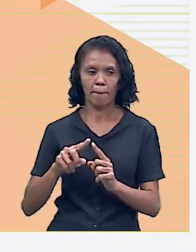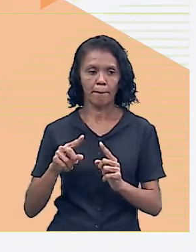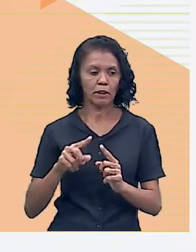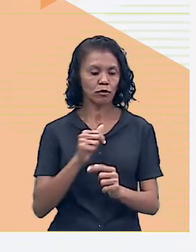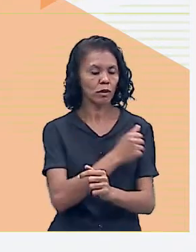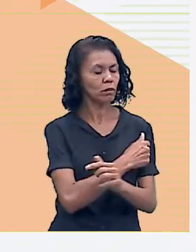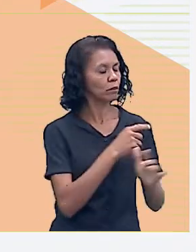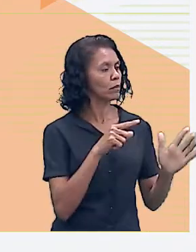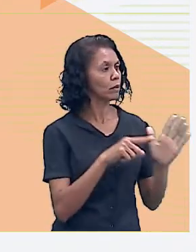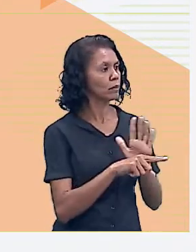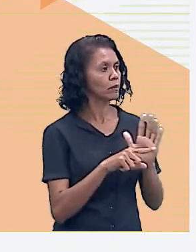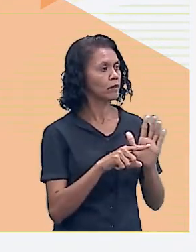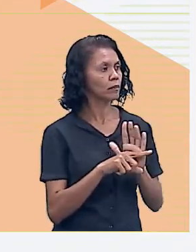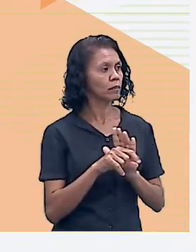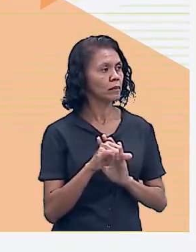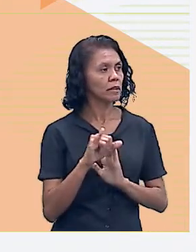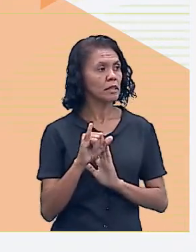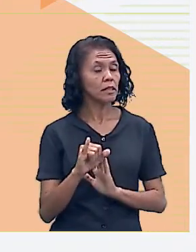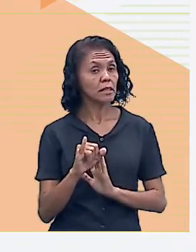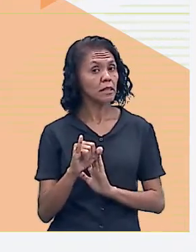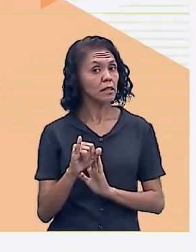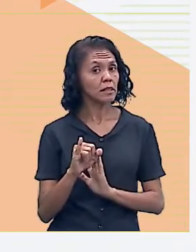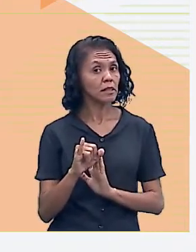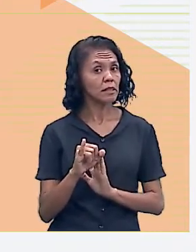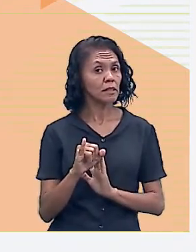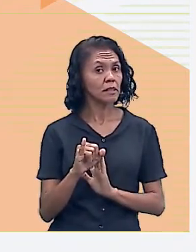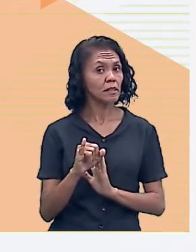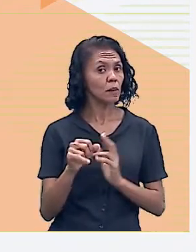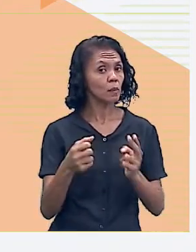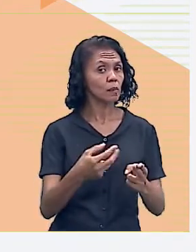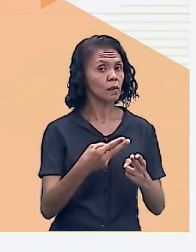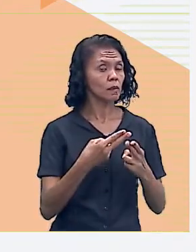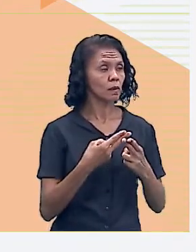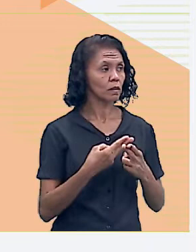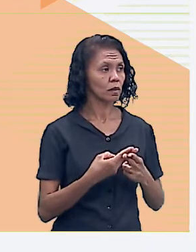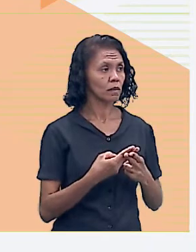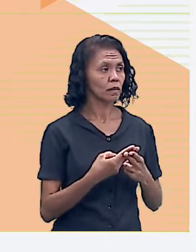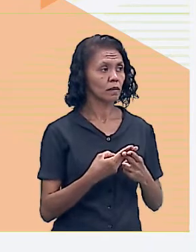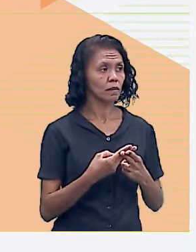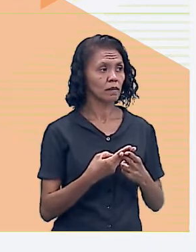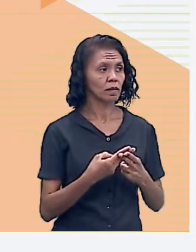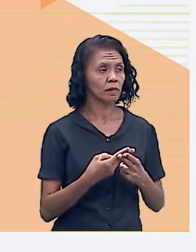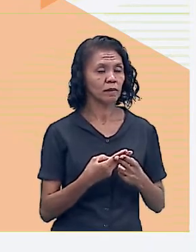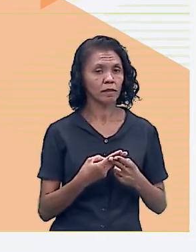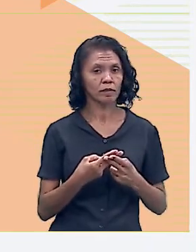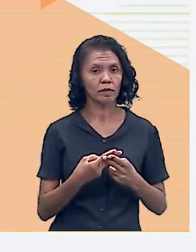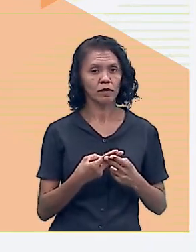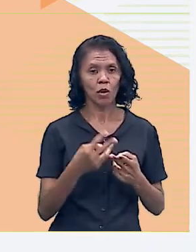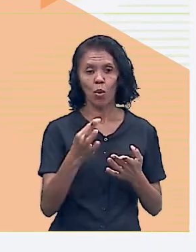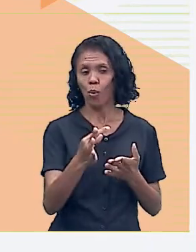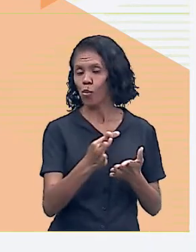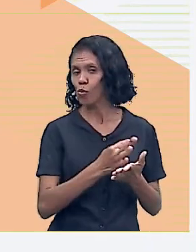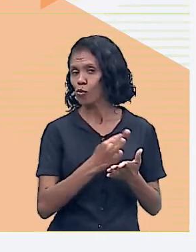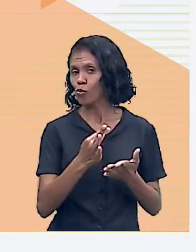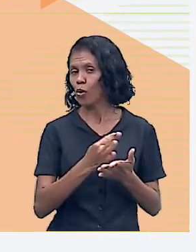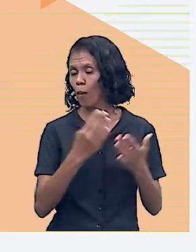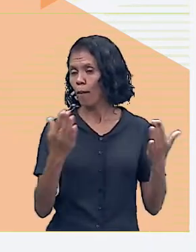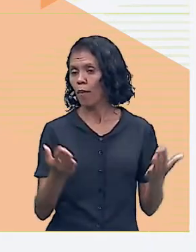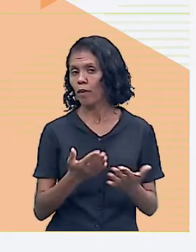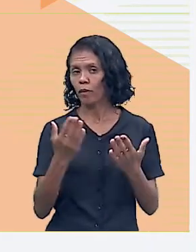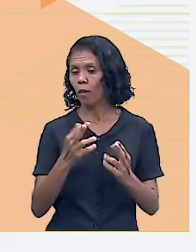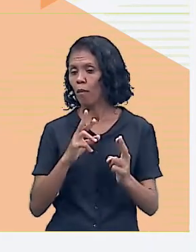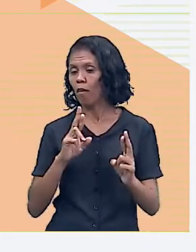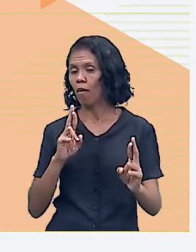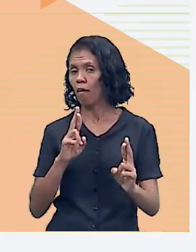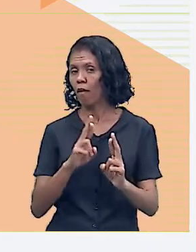vem me perguntar Professor isso eu simplesmente utilizar esse texto motivador